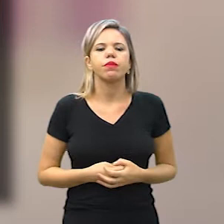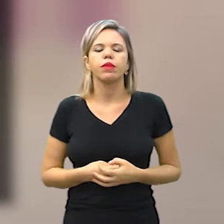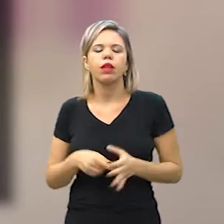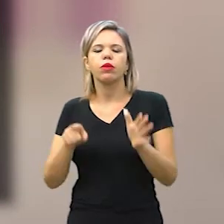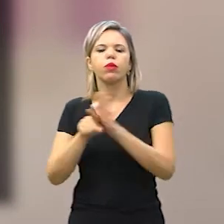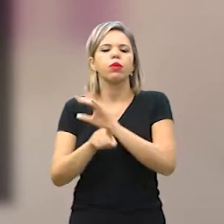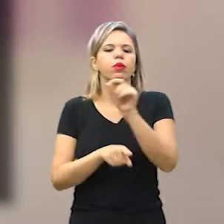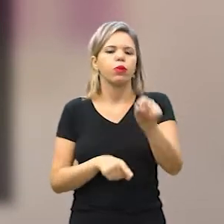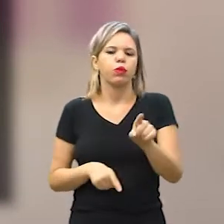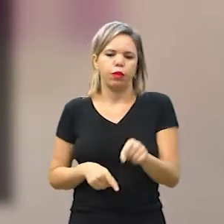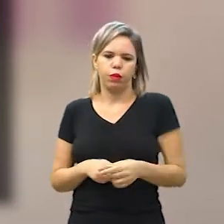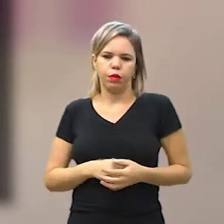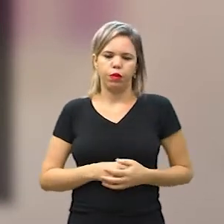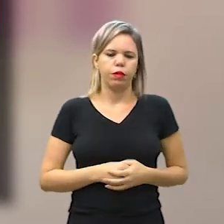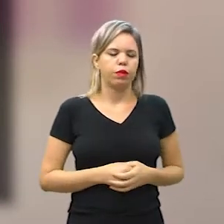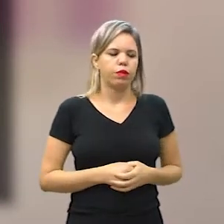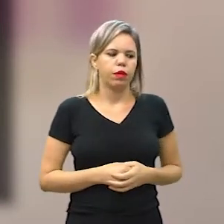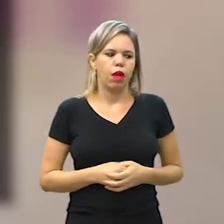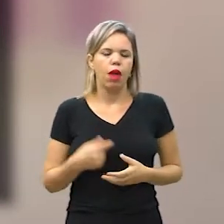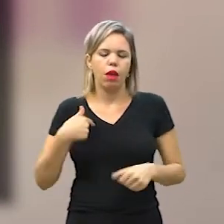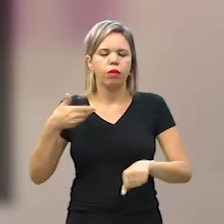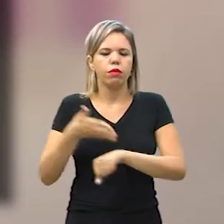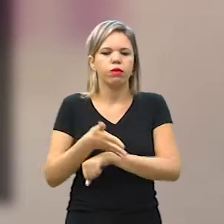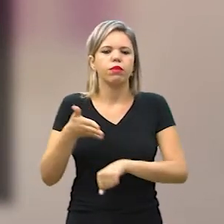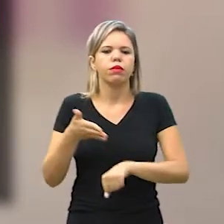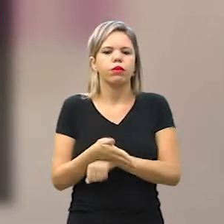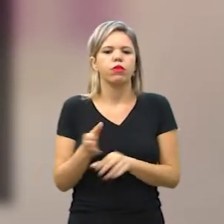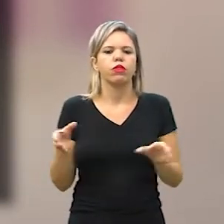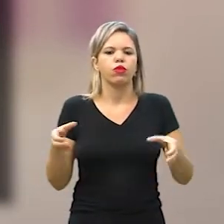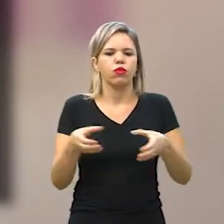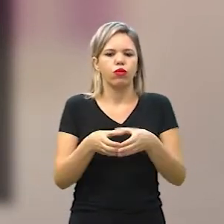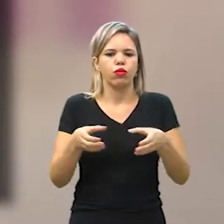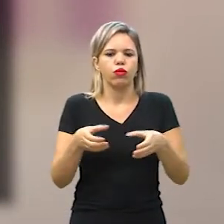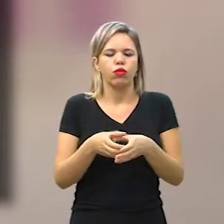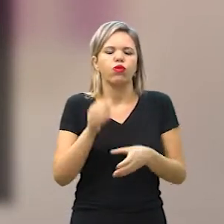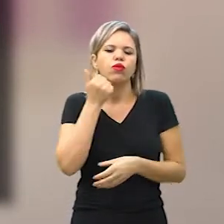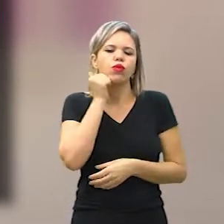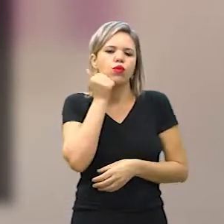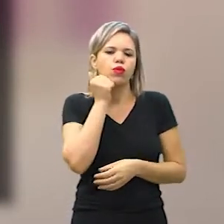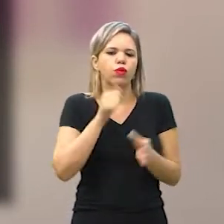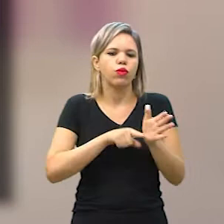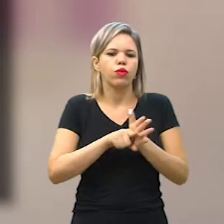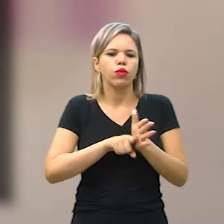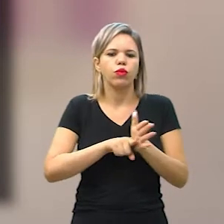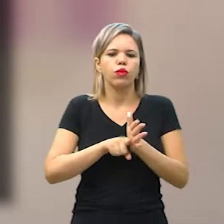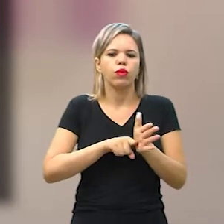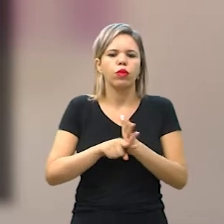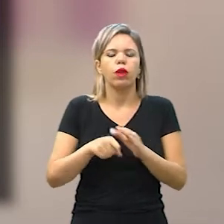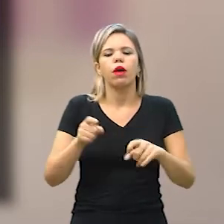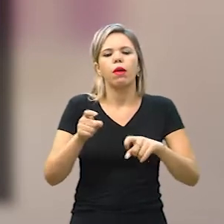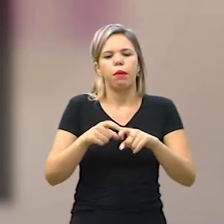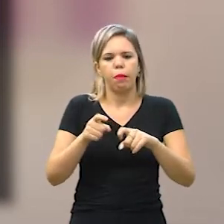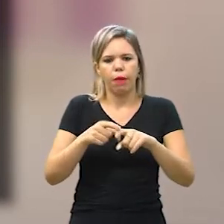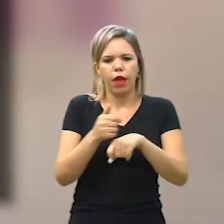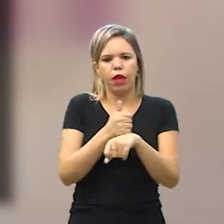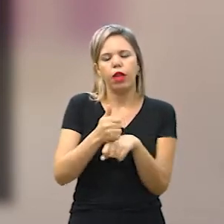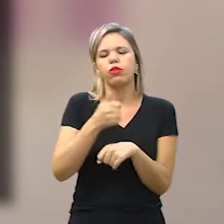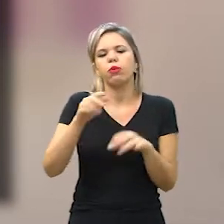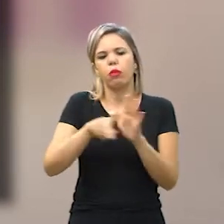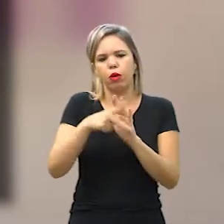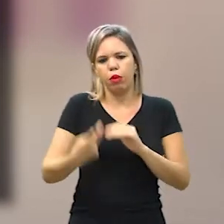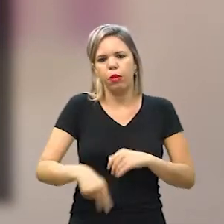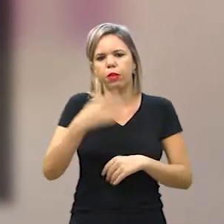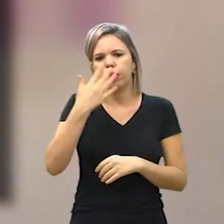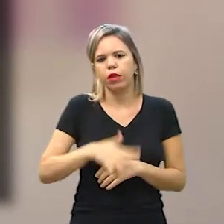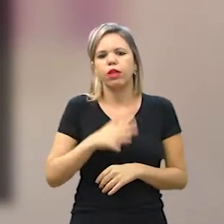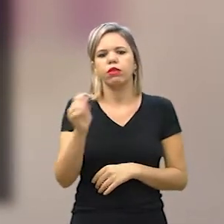relação à sua pergunta, eu faço parte do Comitê Científico de Pediatria da Sociedade de Medicina